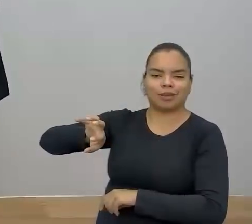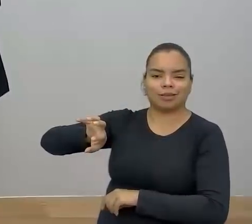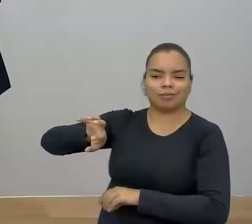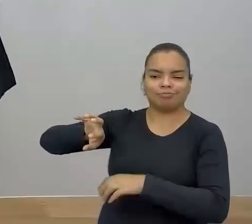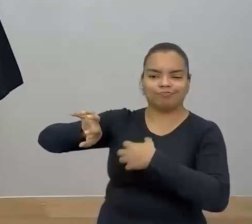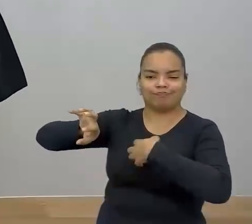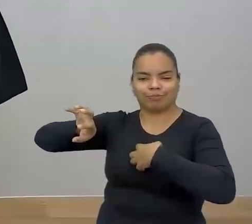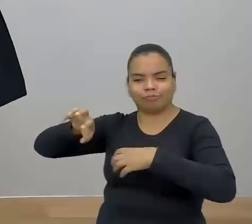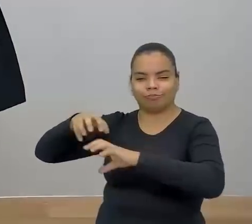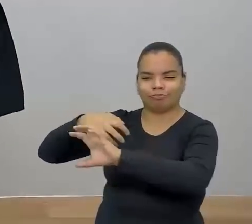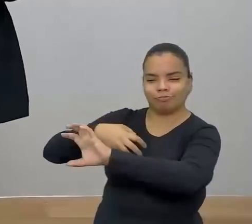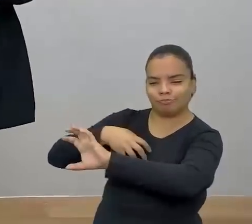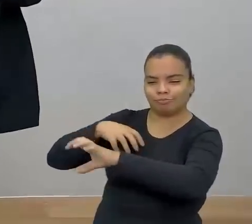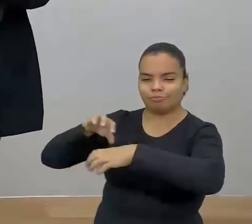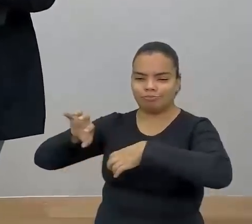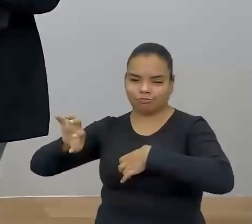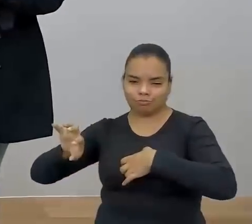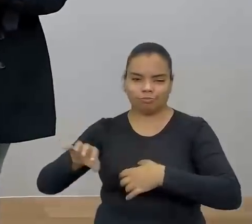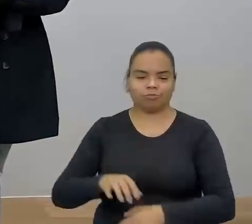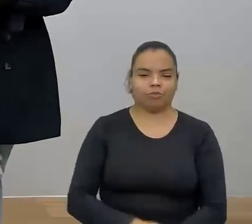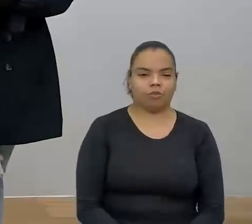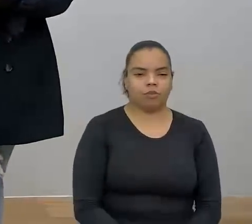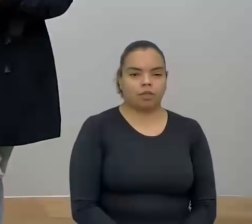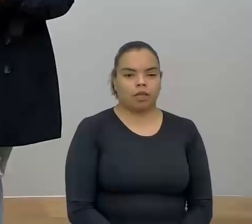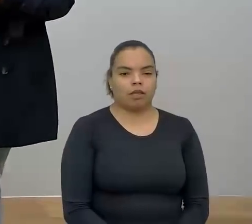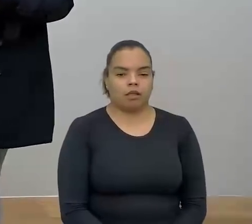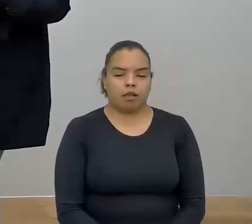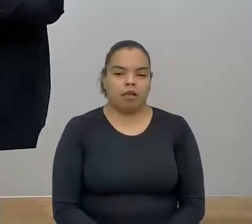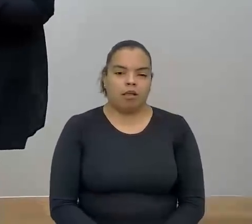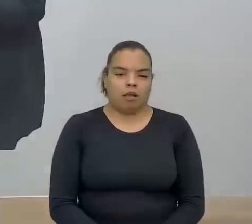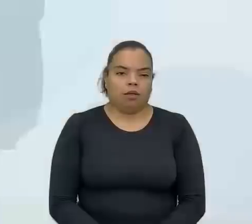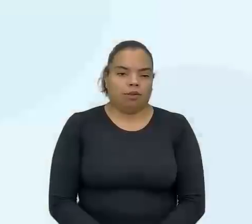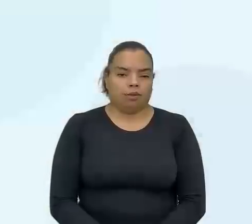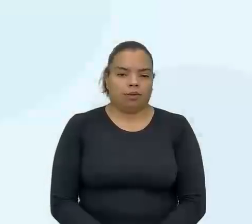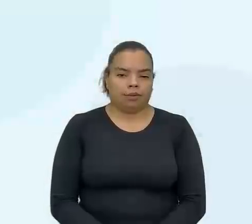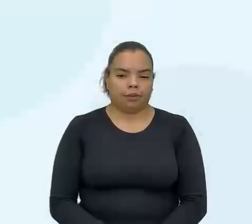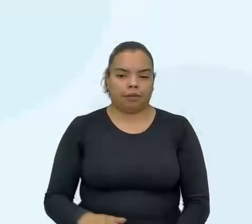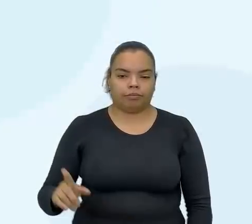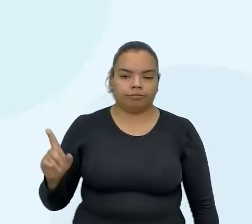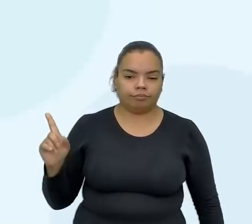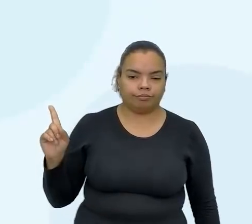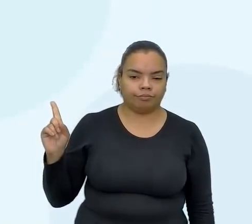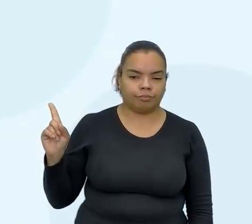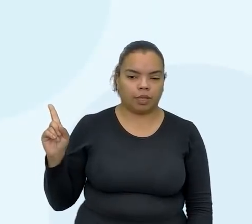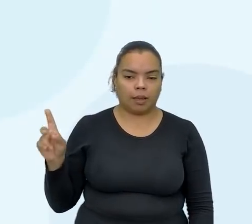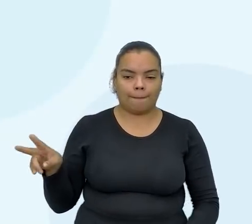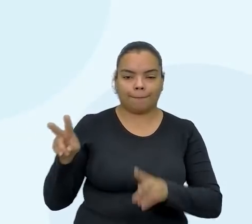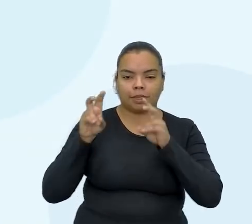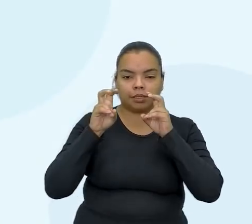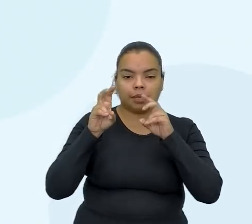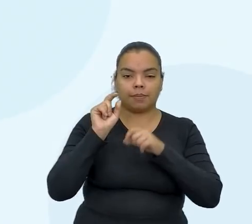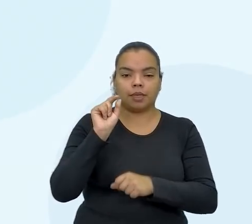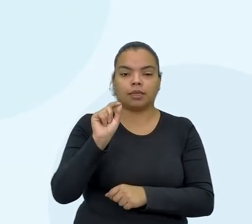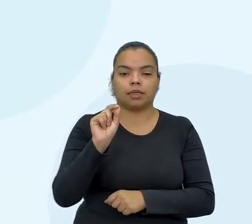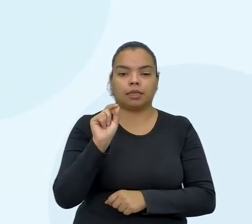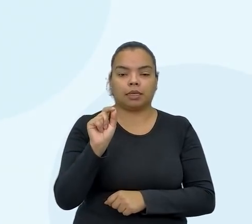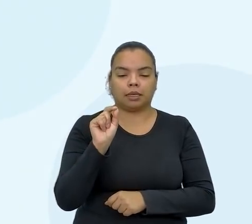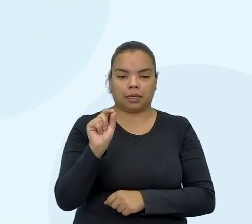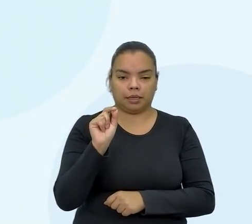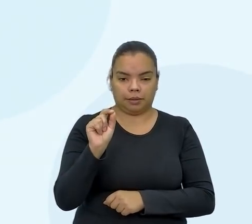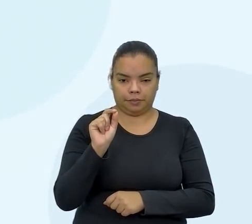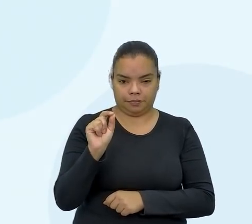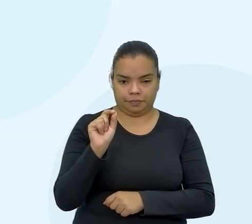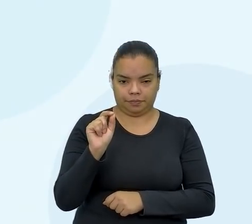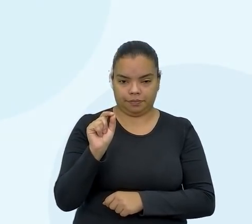sobre aquela situação. Então, voltando lá para o nosso slide, para o nosso esquema, a gente pode perceber que O movimento de ser